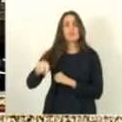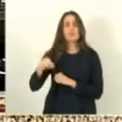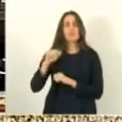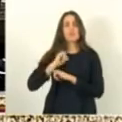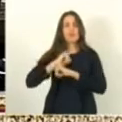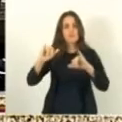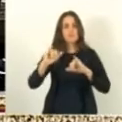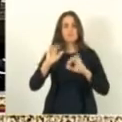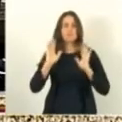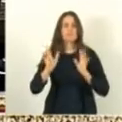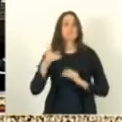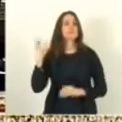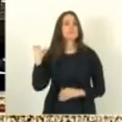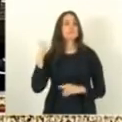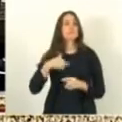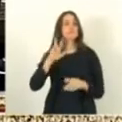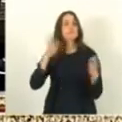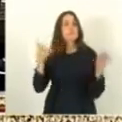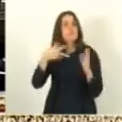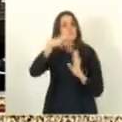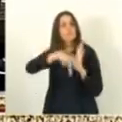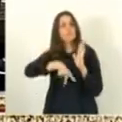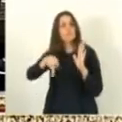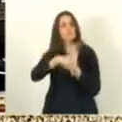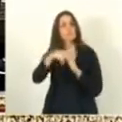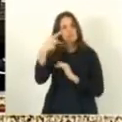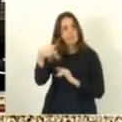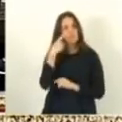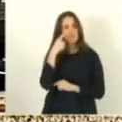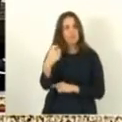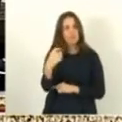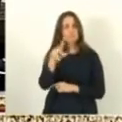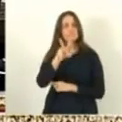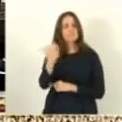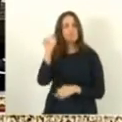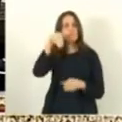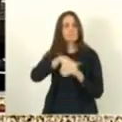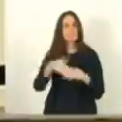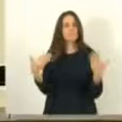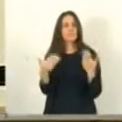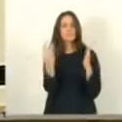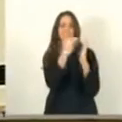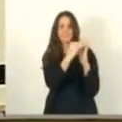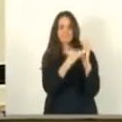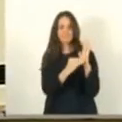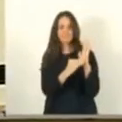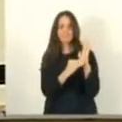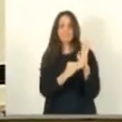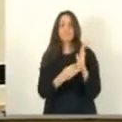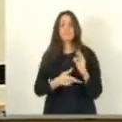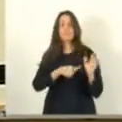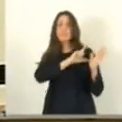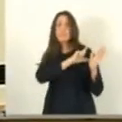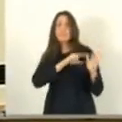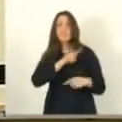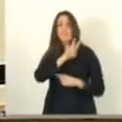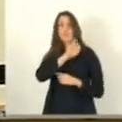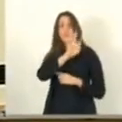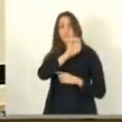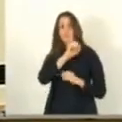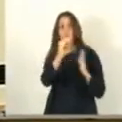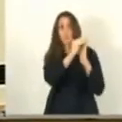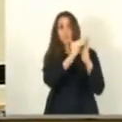nós estaremos fazendo a votação hoje da matéria de interesse. Entraremos nos vetos que estão na pauta e,